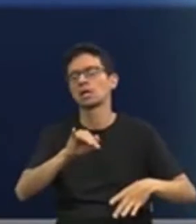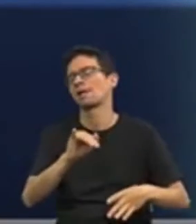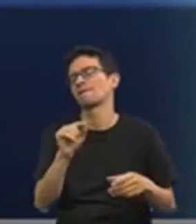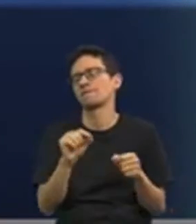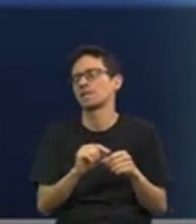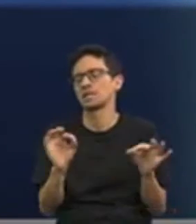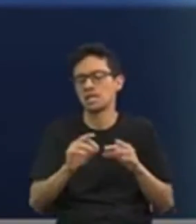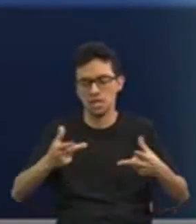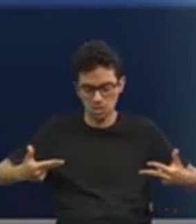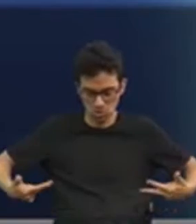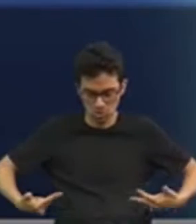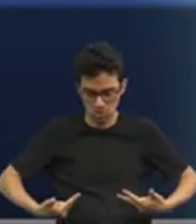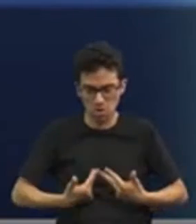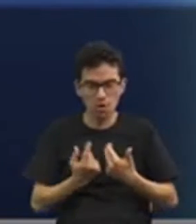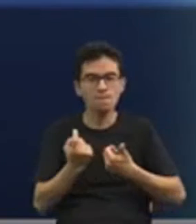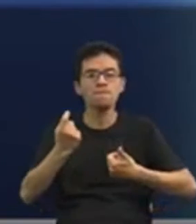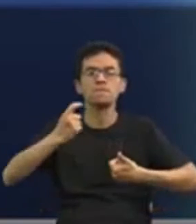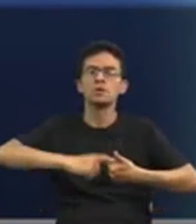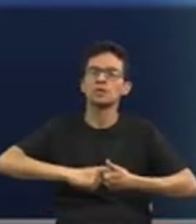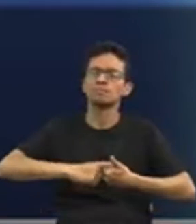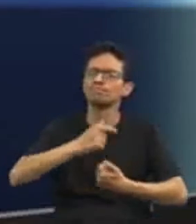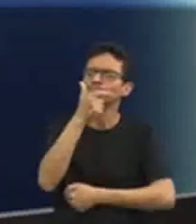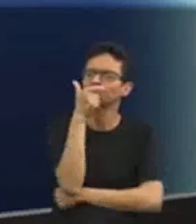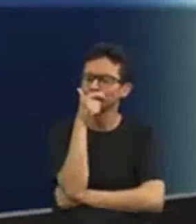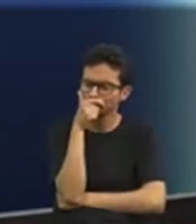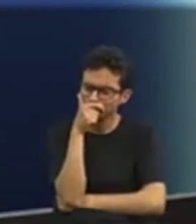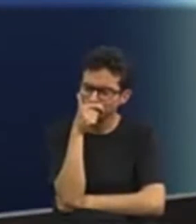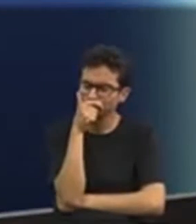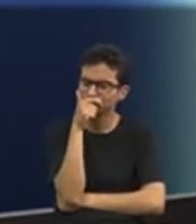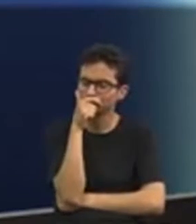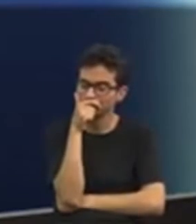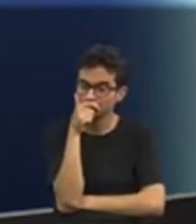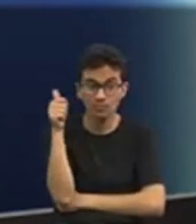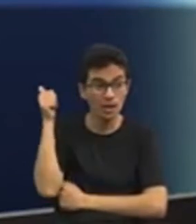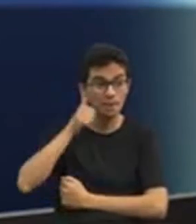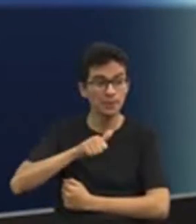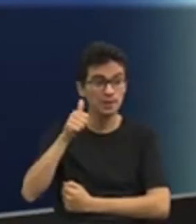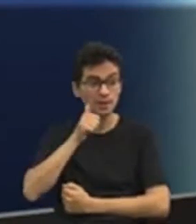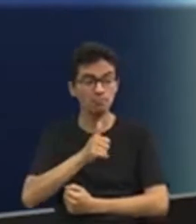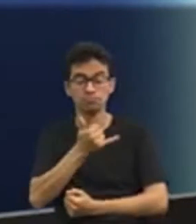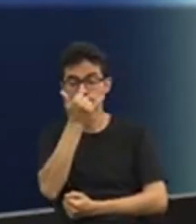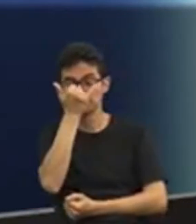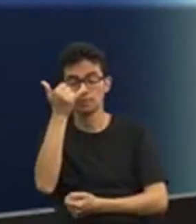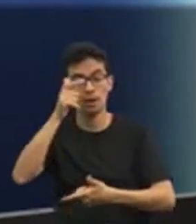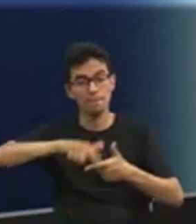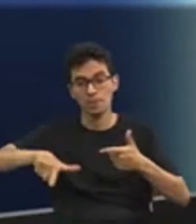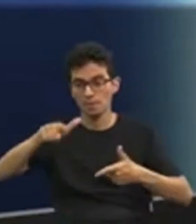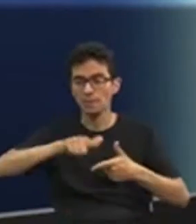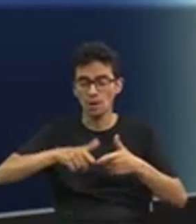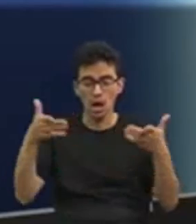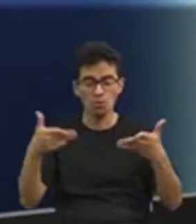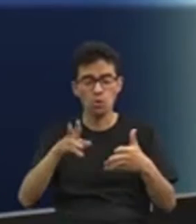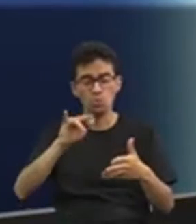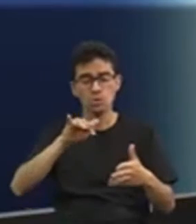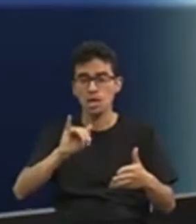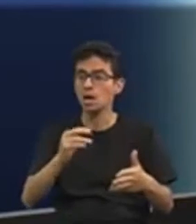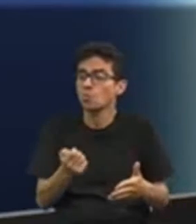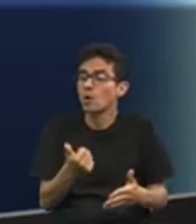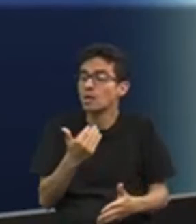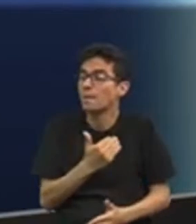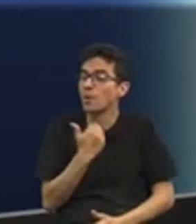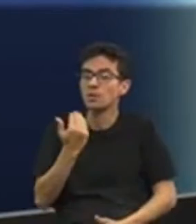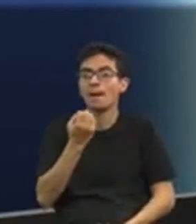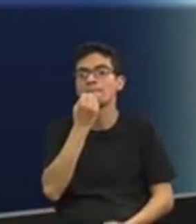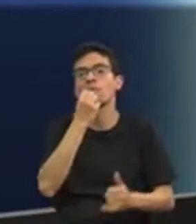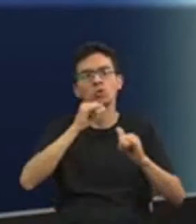céu mais fazer cirurgia reparadora da assim a mulher se arrebentou tava UTI tá quase